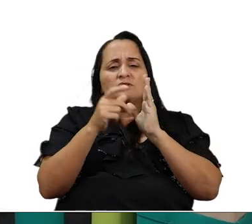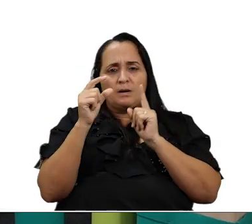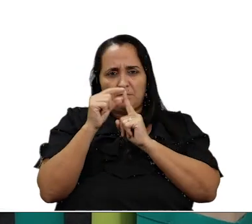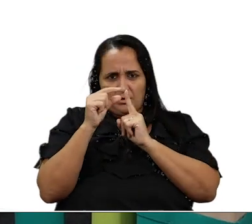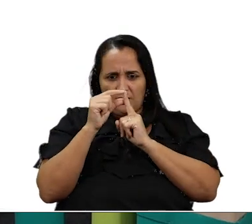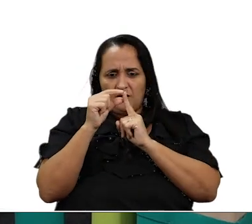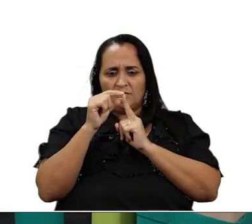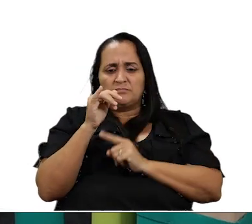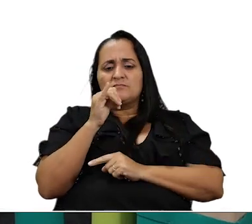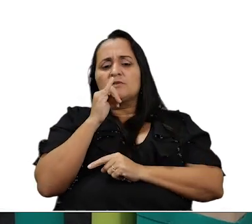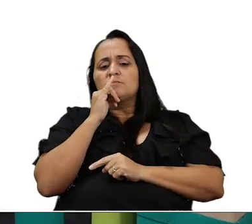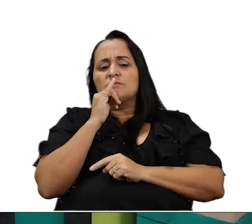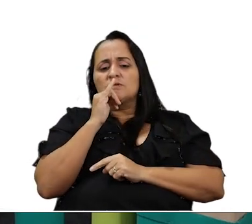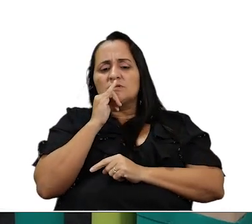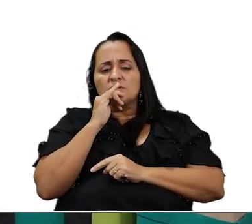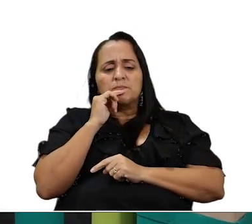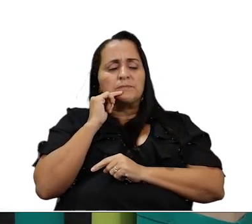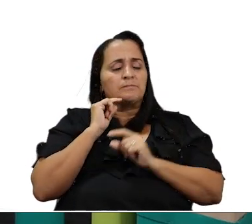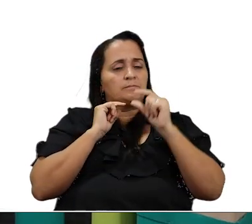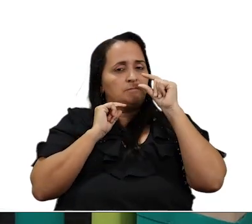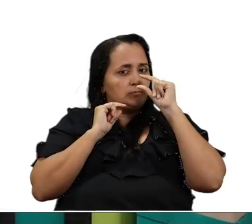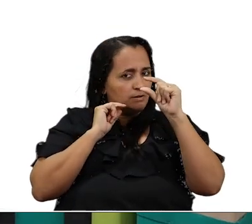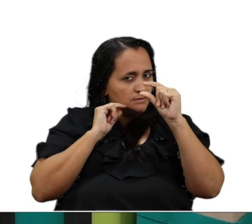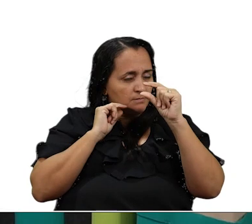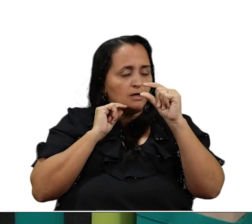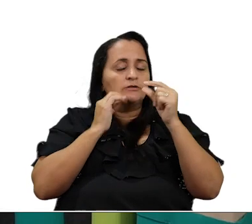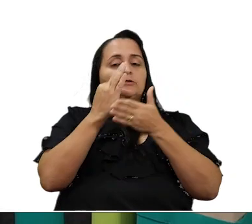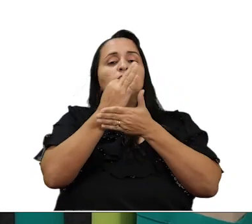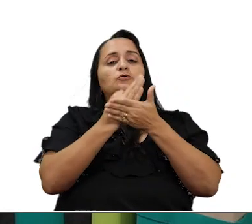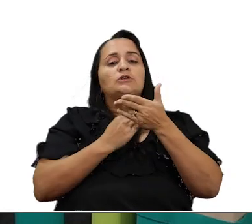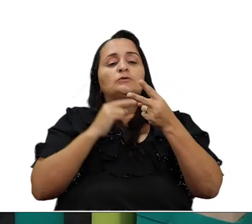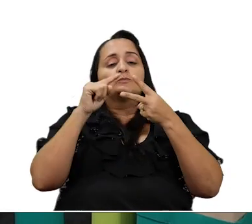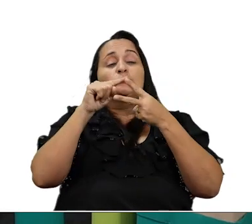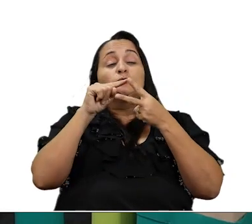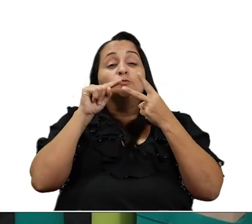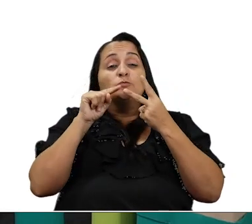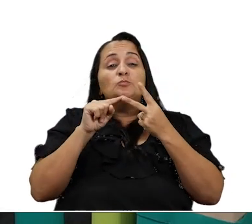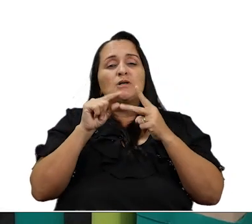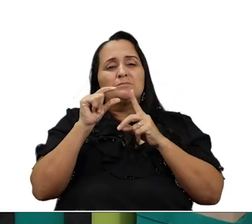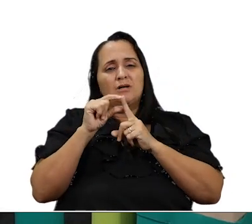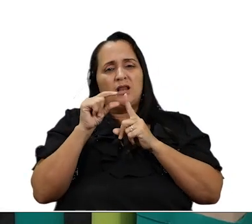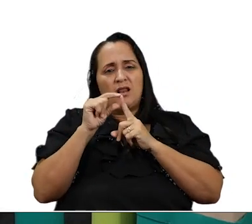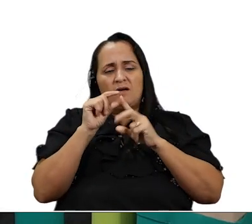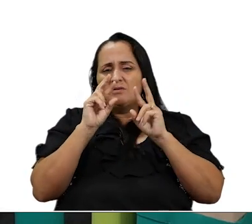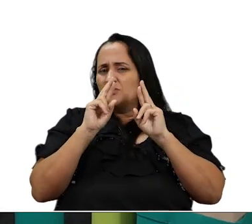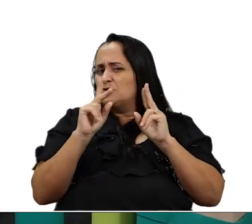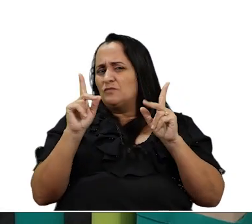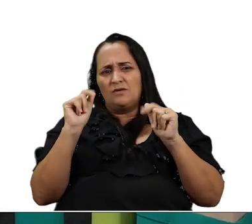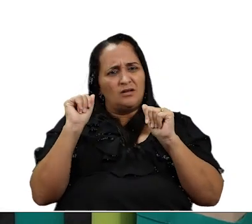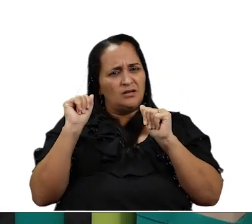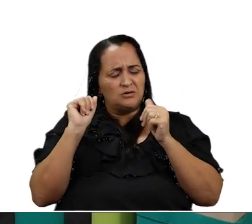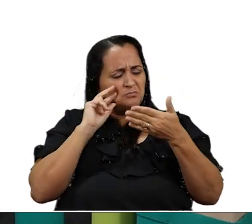palavras. Por exemplo, nesse texto, nessa parte do texto, tem duas palavras que são diferentes, que a gente